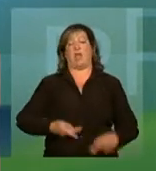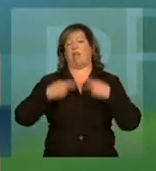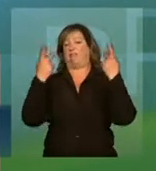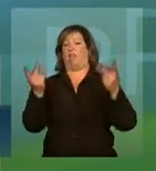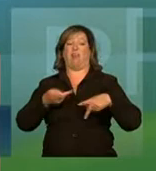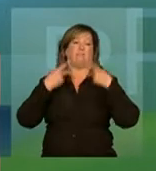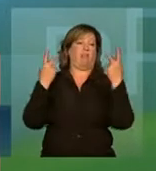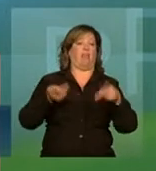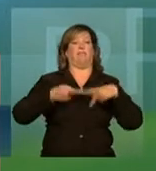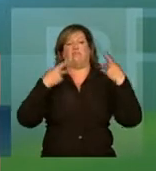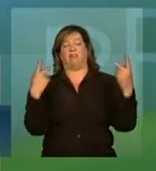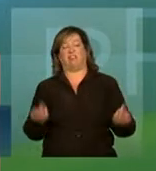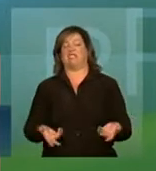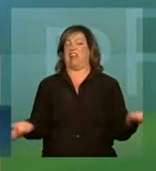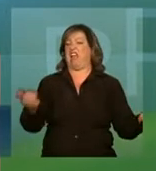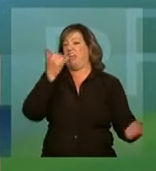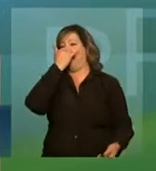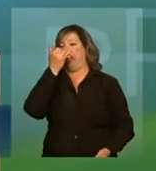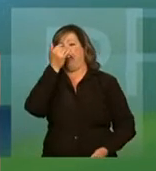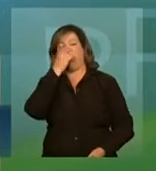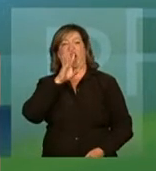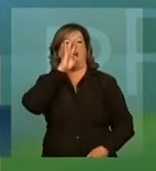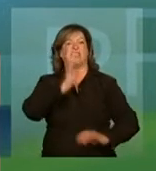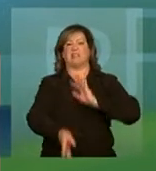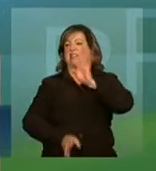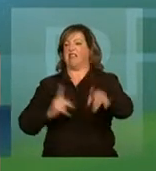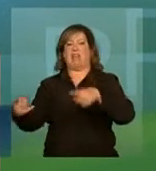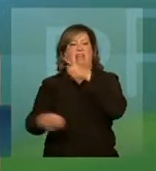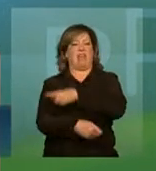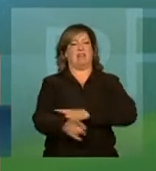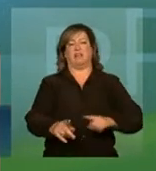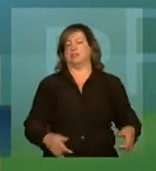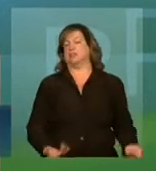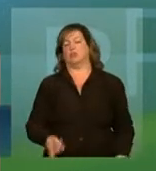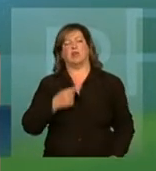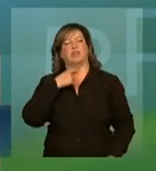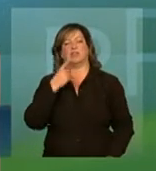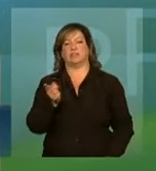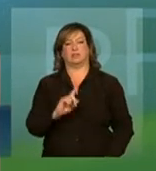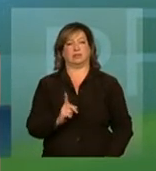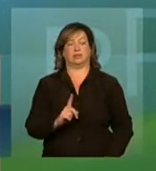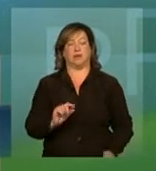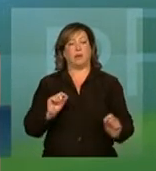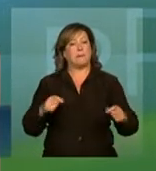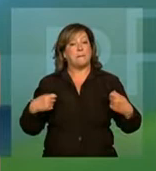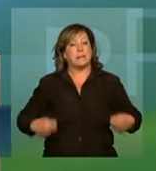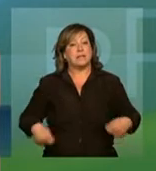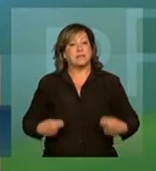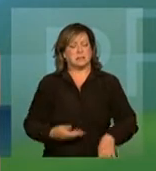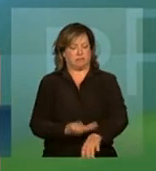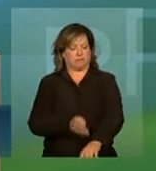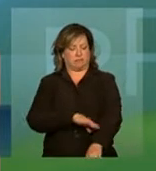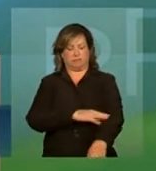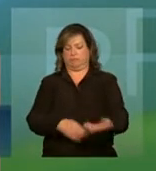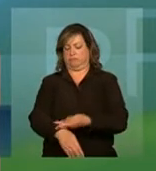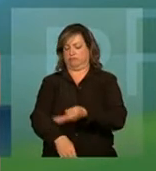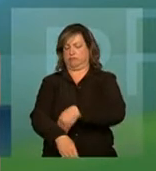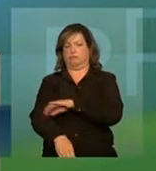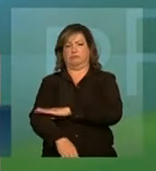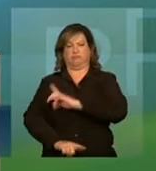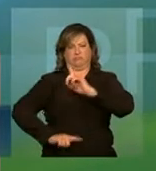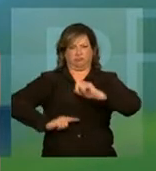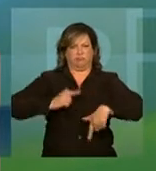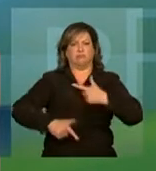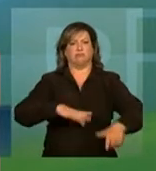sorte ou da realidade, buscando culpados fora de nós mesmos por situações vividas, que é preciso arregaçar as mangas e entrar